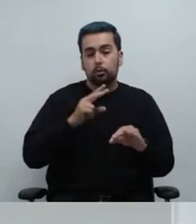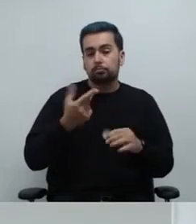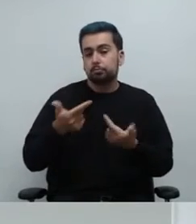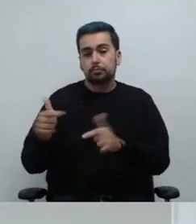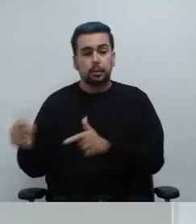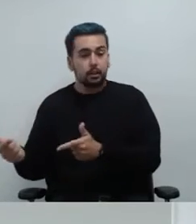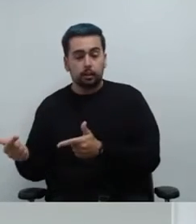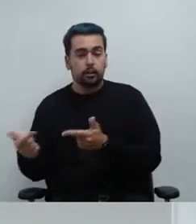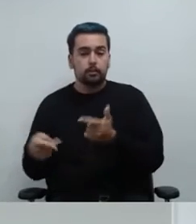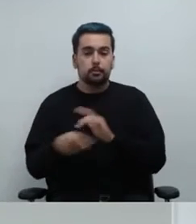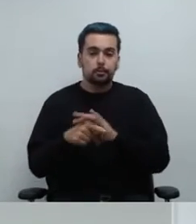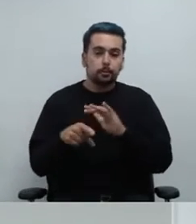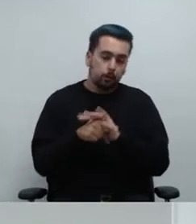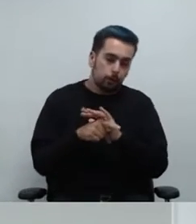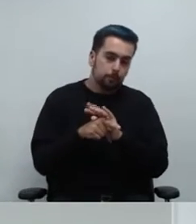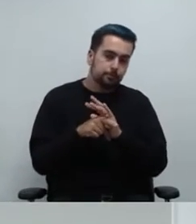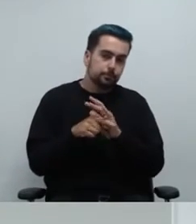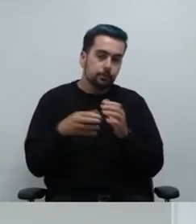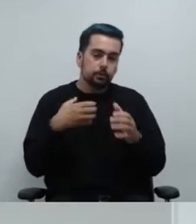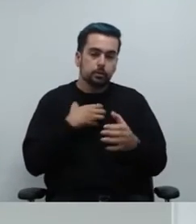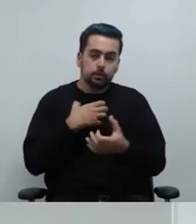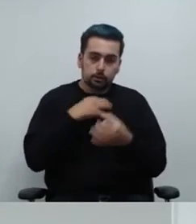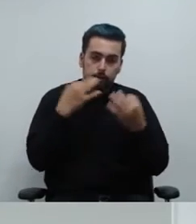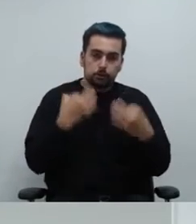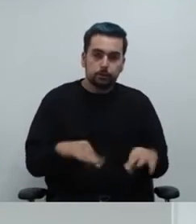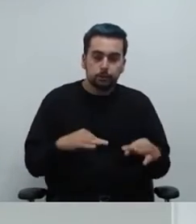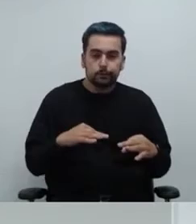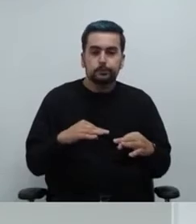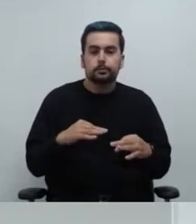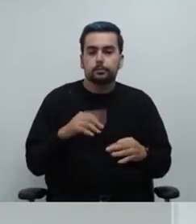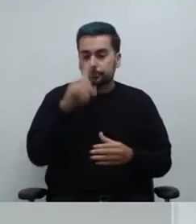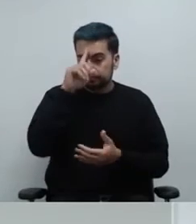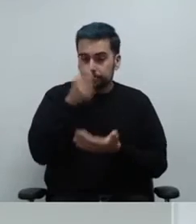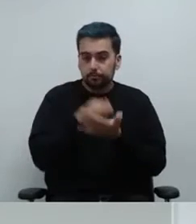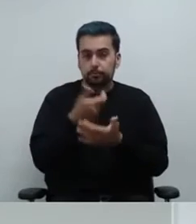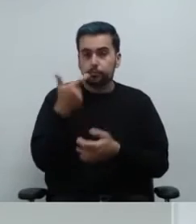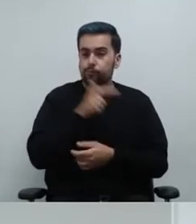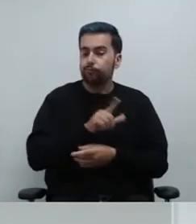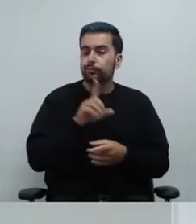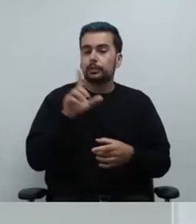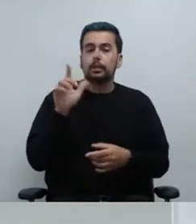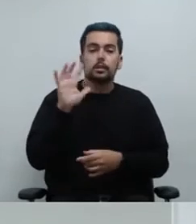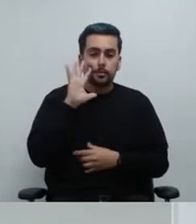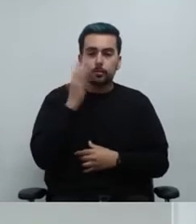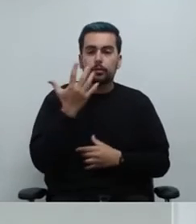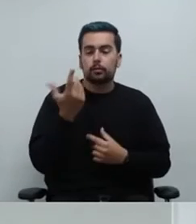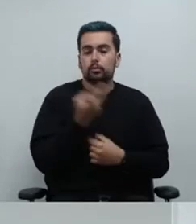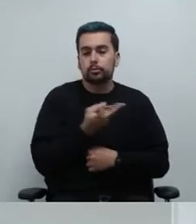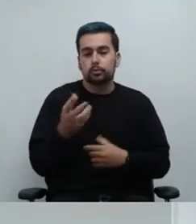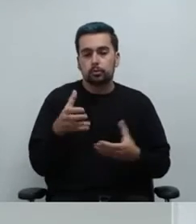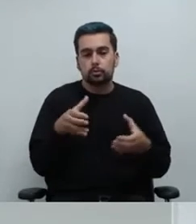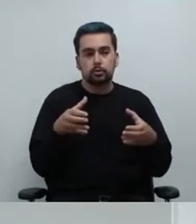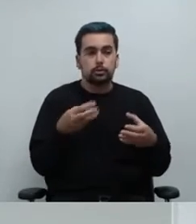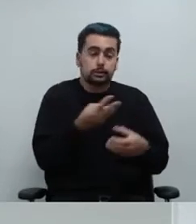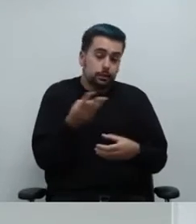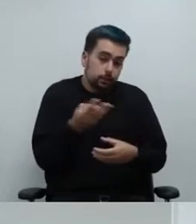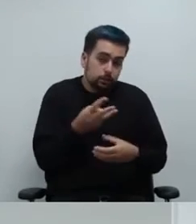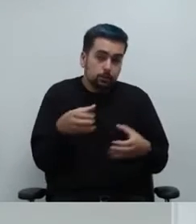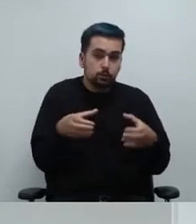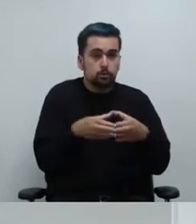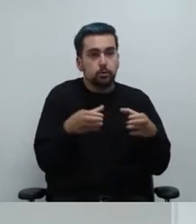forma minimamente adequada a atender as demandas, né, desses três